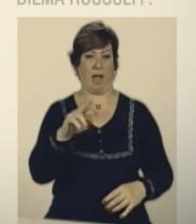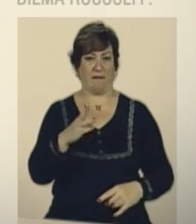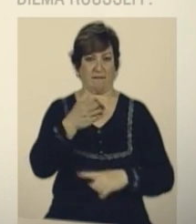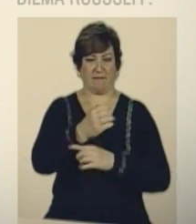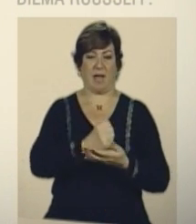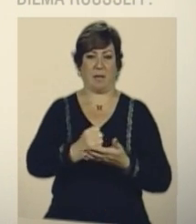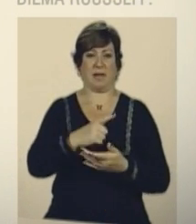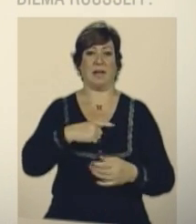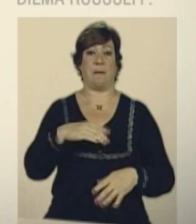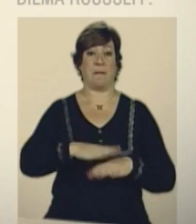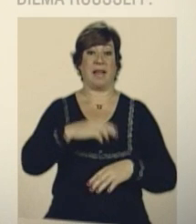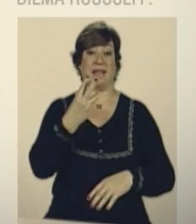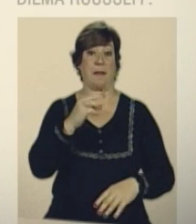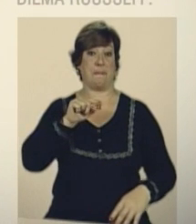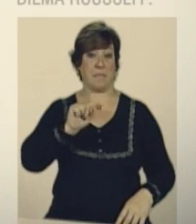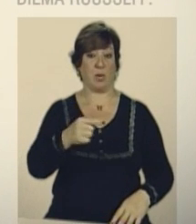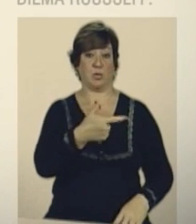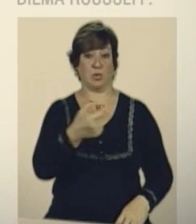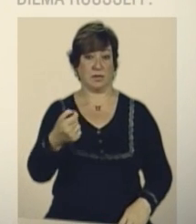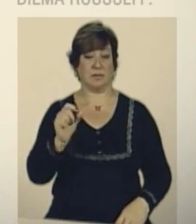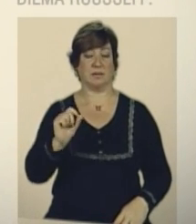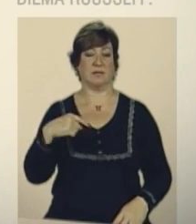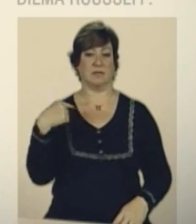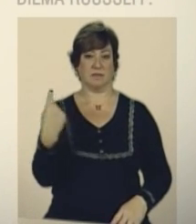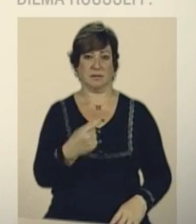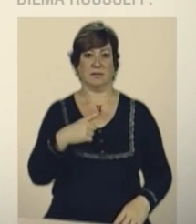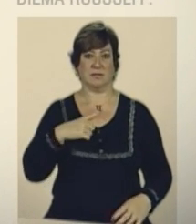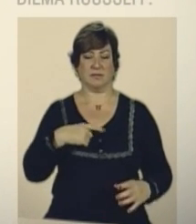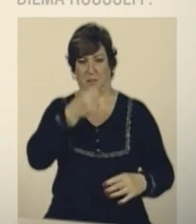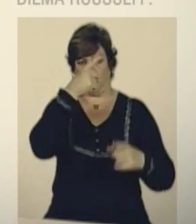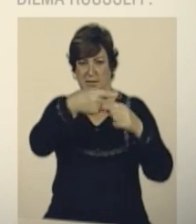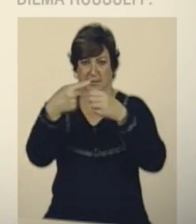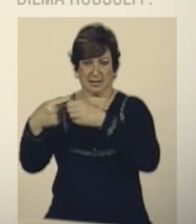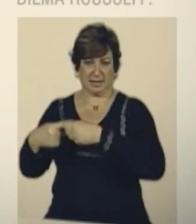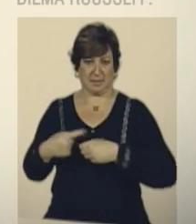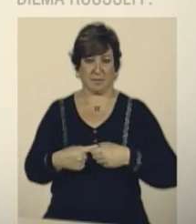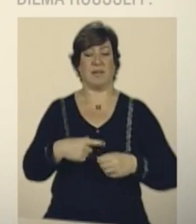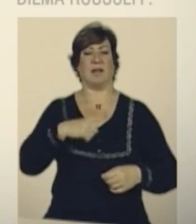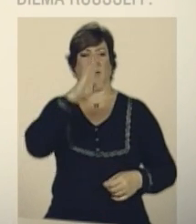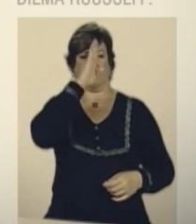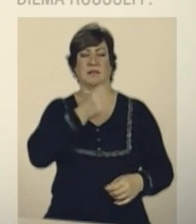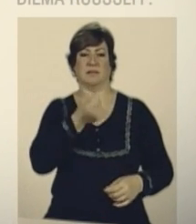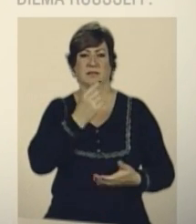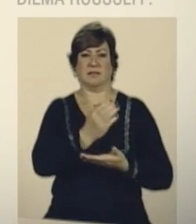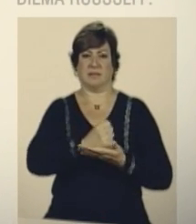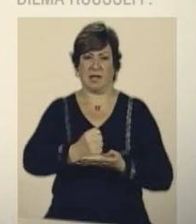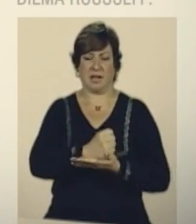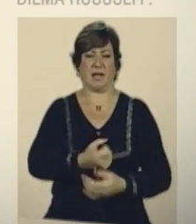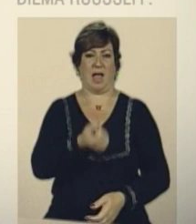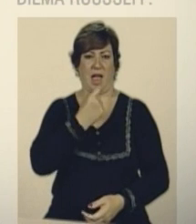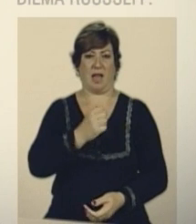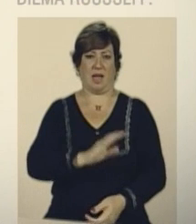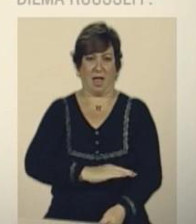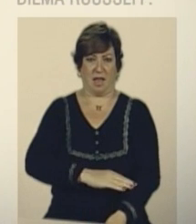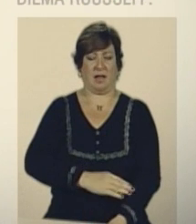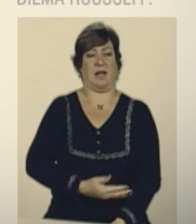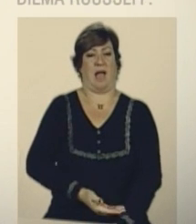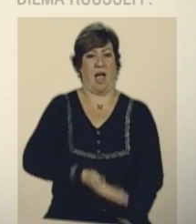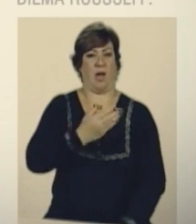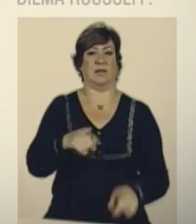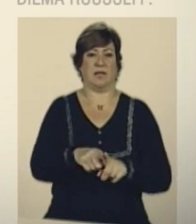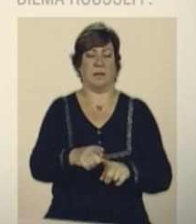em mais de 3.200 municípios além dos Remédios gratuitos para pressão alta e diabetes nessas